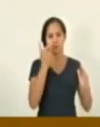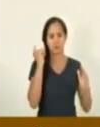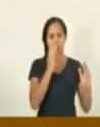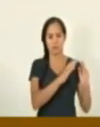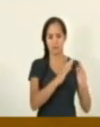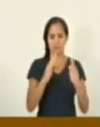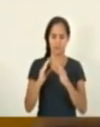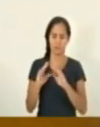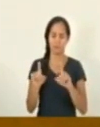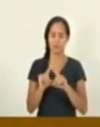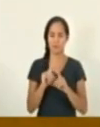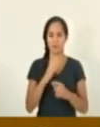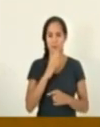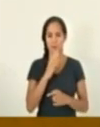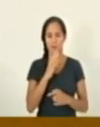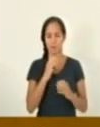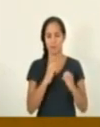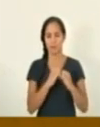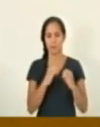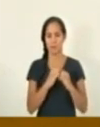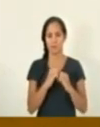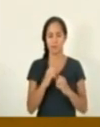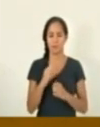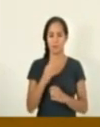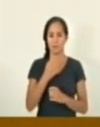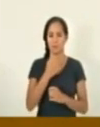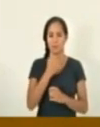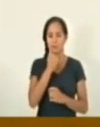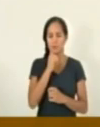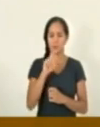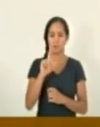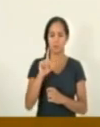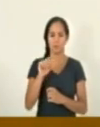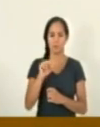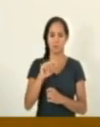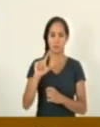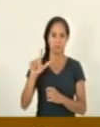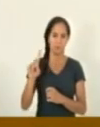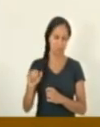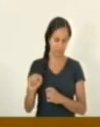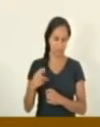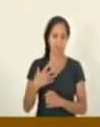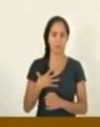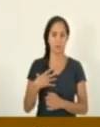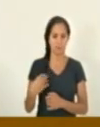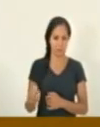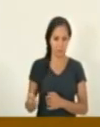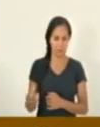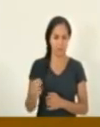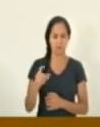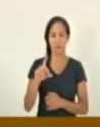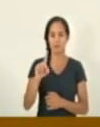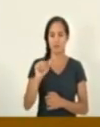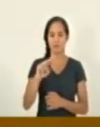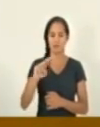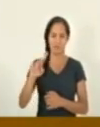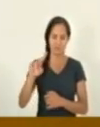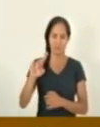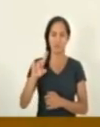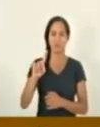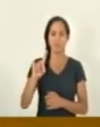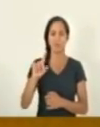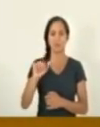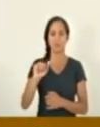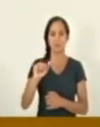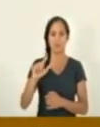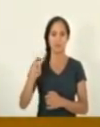também. E dona Dalva tem os filhos que deixam muita saudade, o Daniel e o Robin.